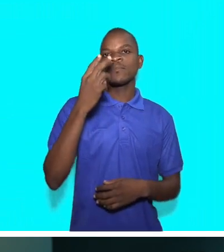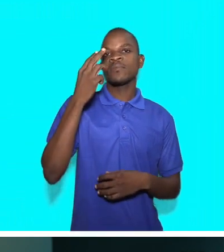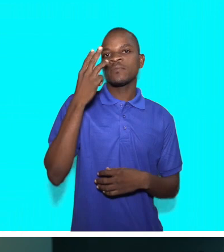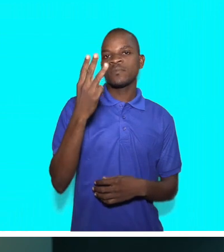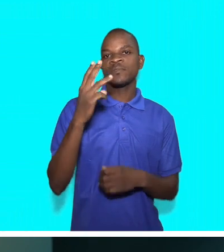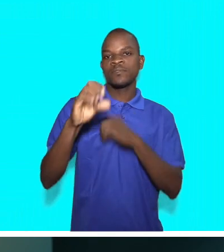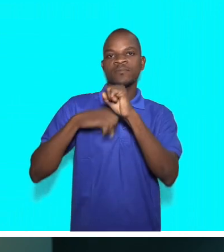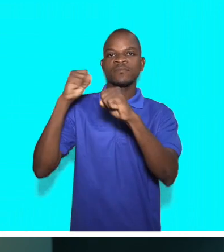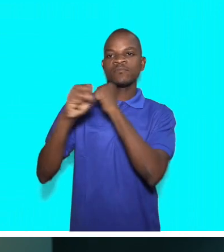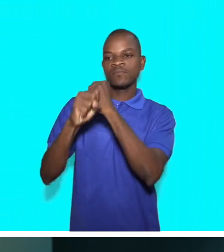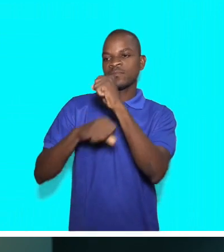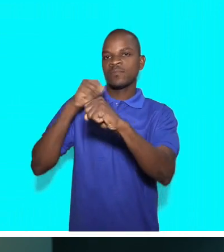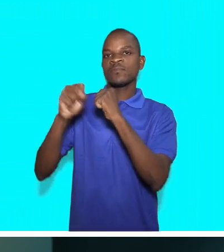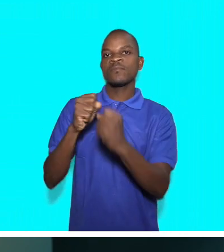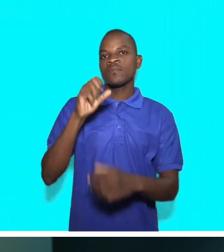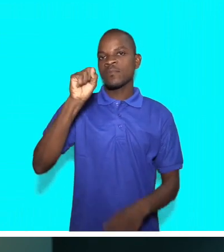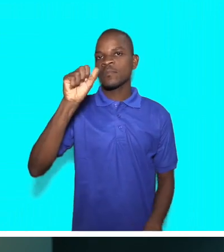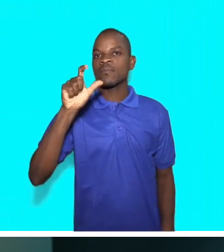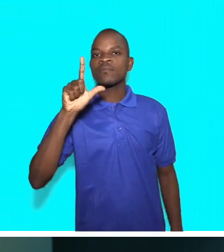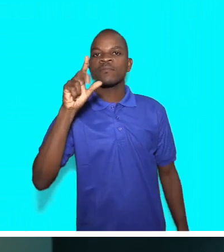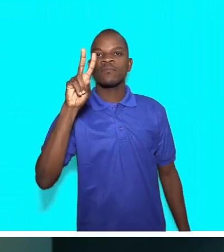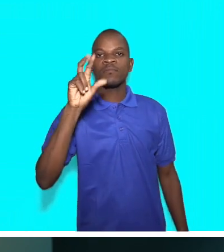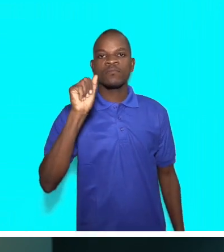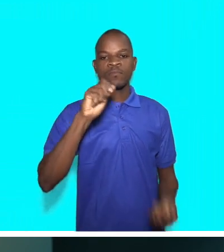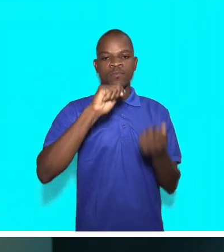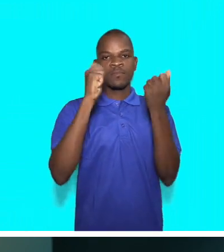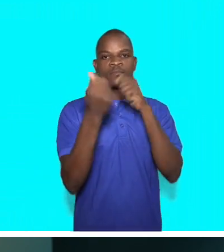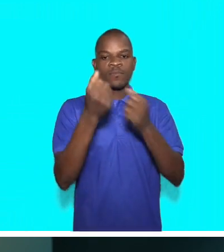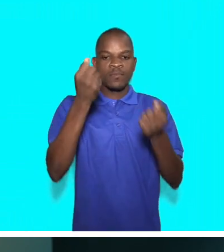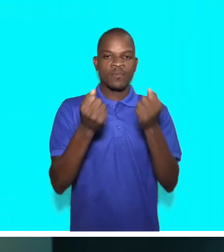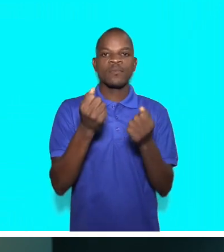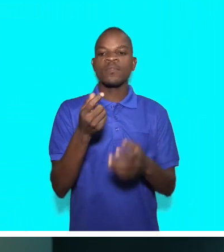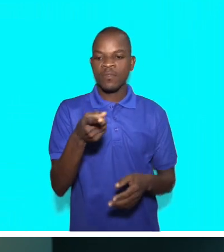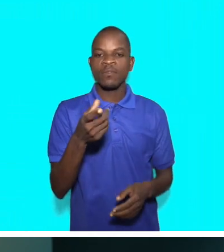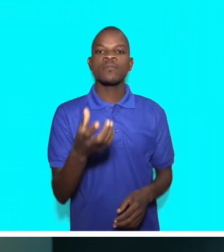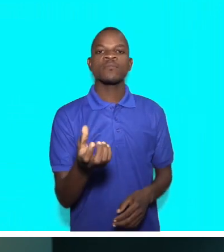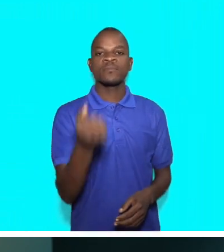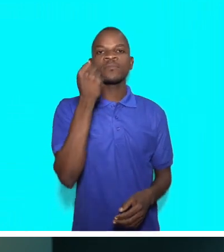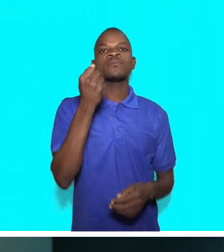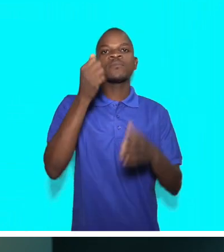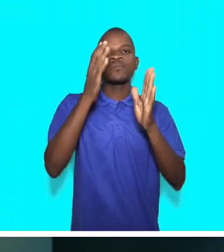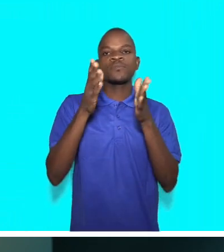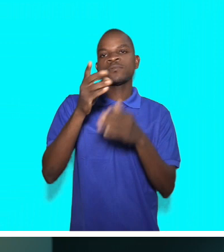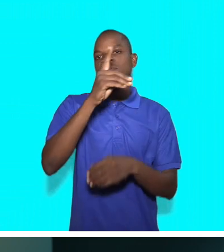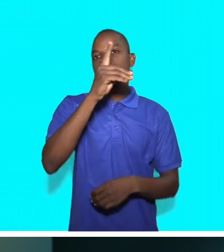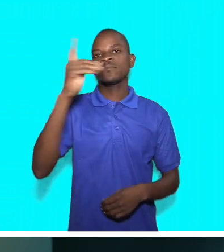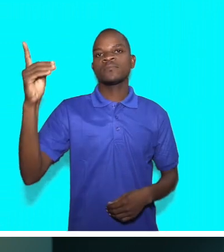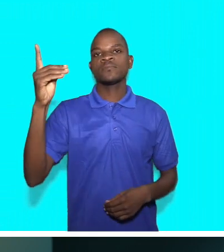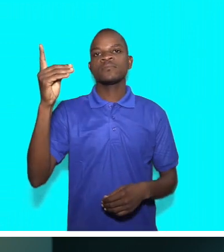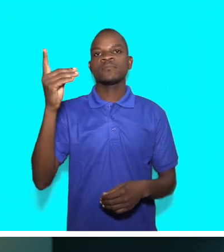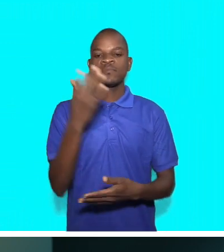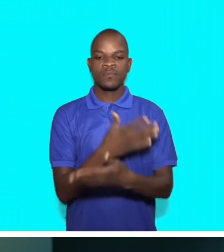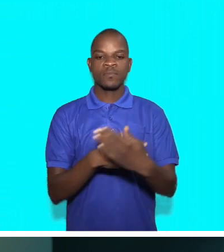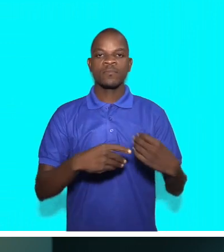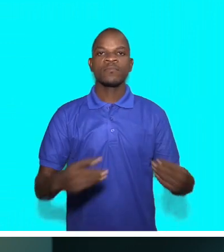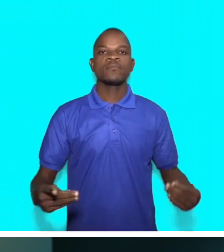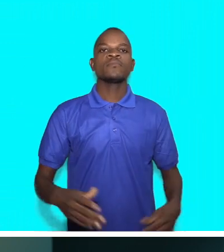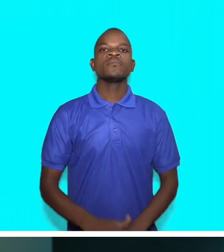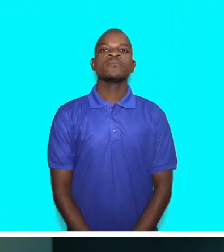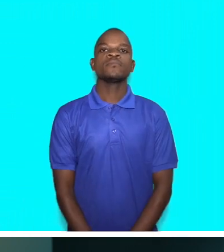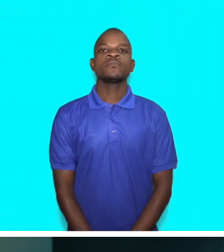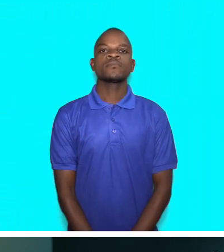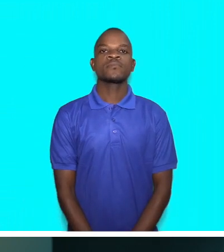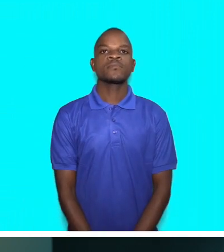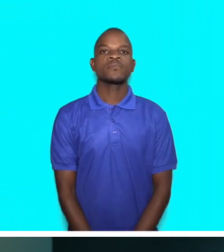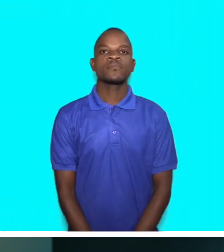transforma automóveis, tornando sua condução possível para as pessoas com deficiência motora. A